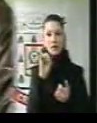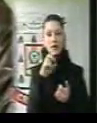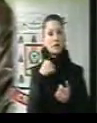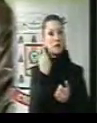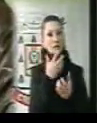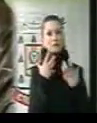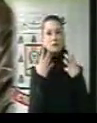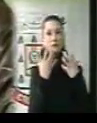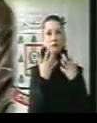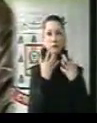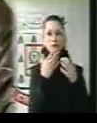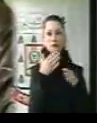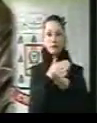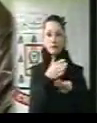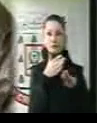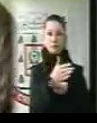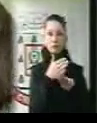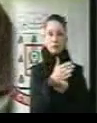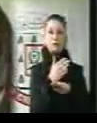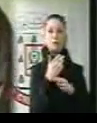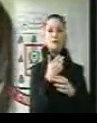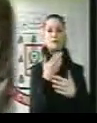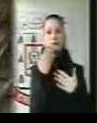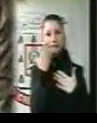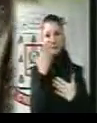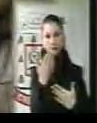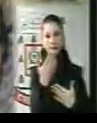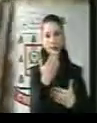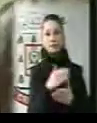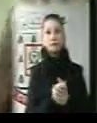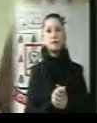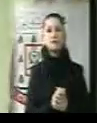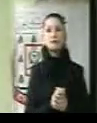parte da construção desse elevado. Obrigado, senhor presidente.